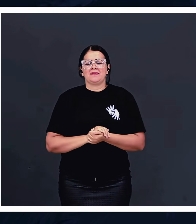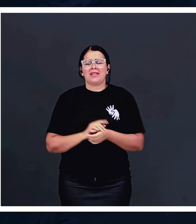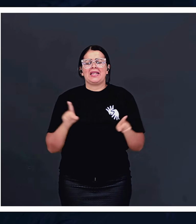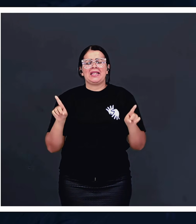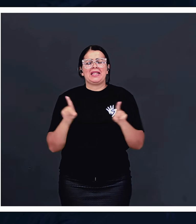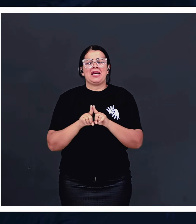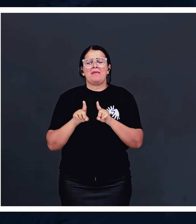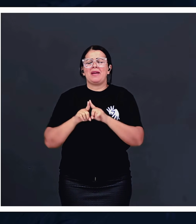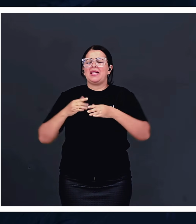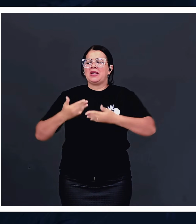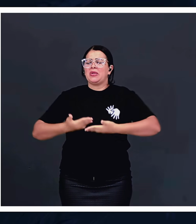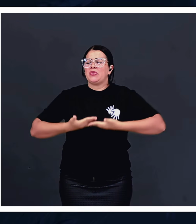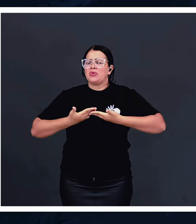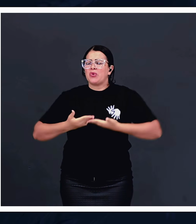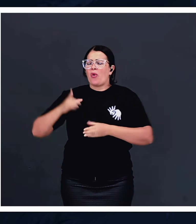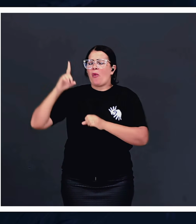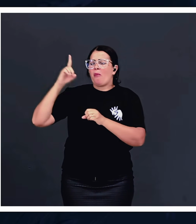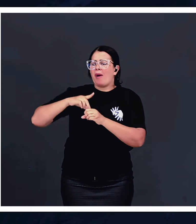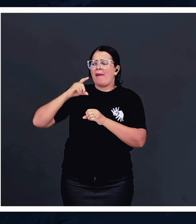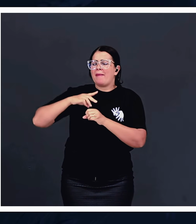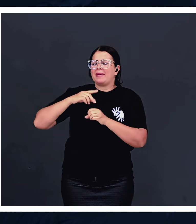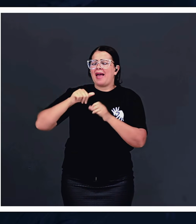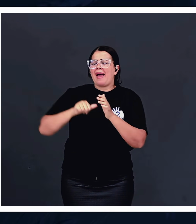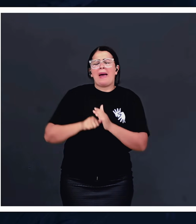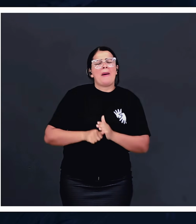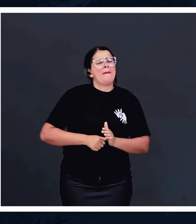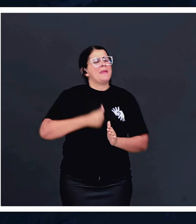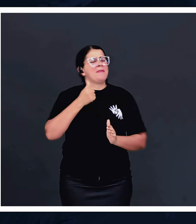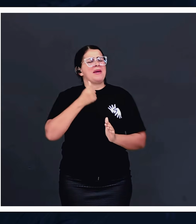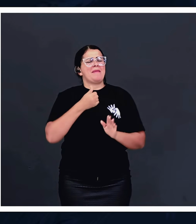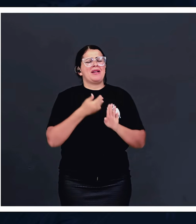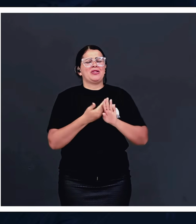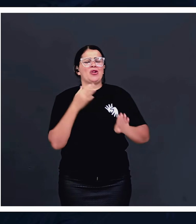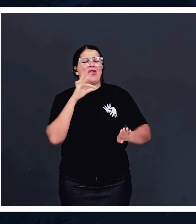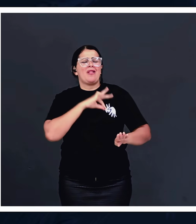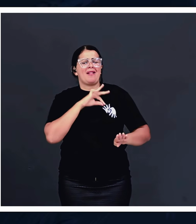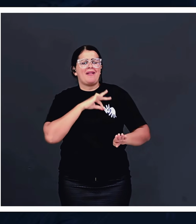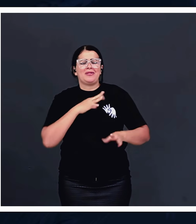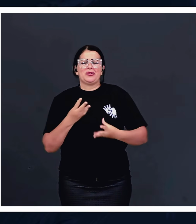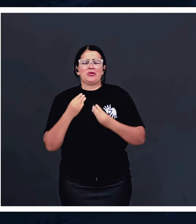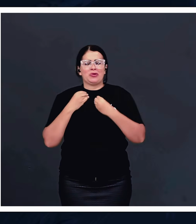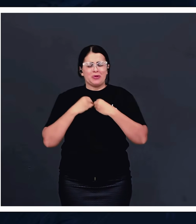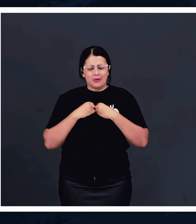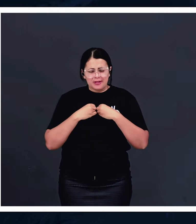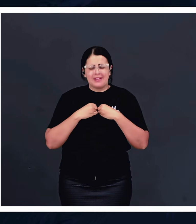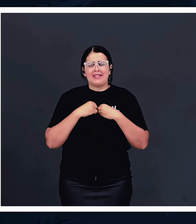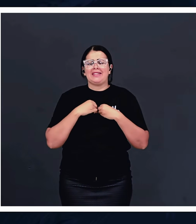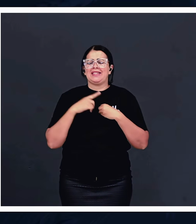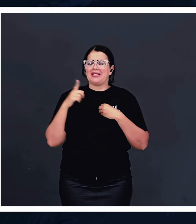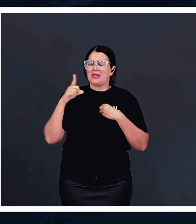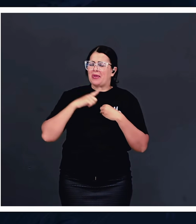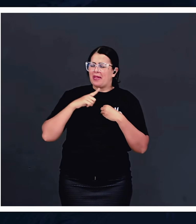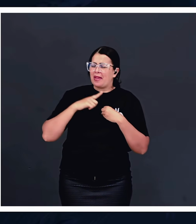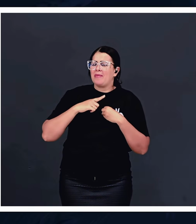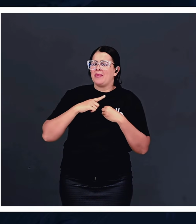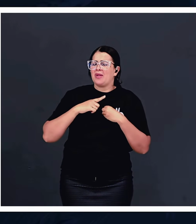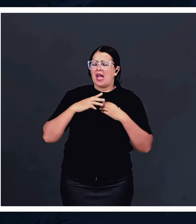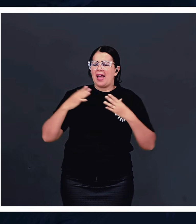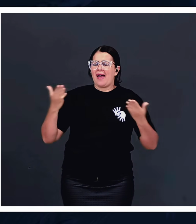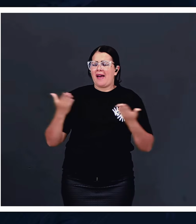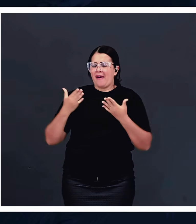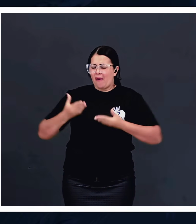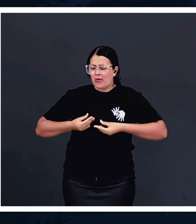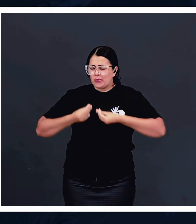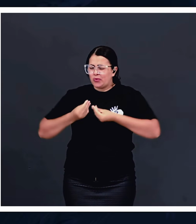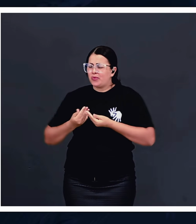Consagrando a Ti, meu Deus, os dízimos, a primeira parte do nosso salário, daquilo que nós recebemos. Tudo isso está sendo colocado diante do